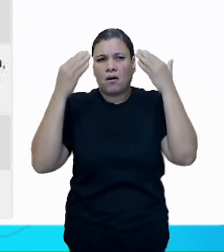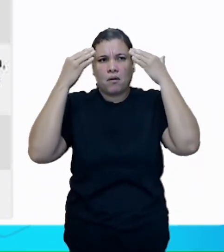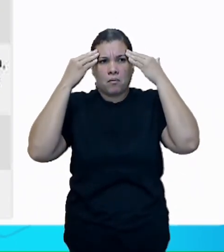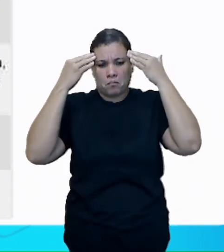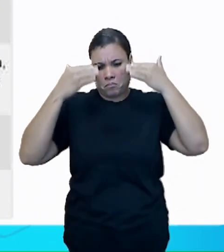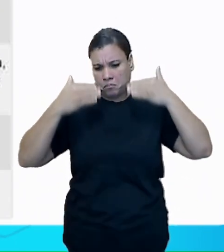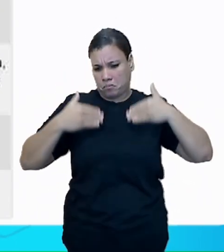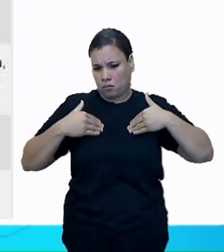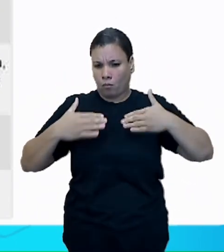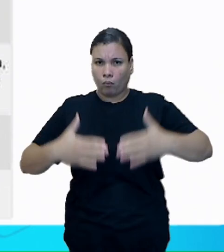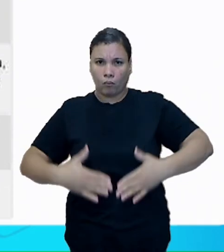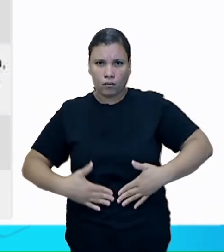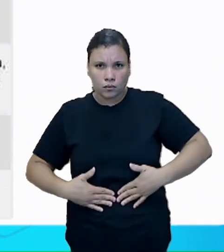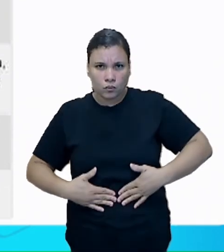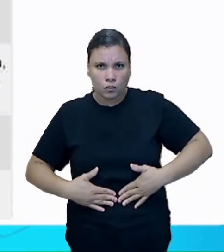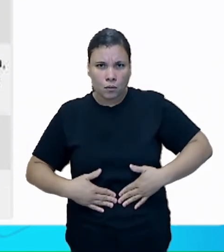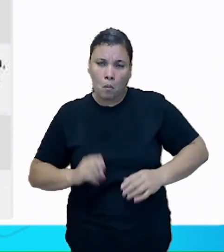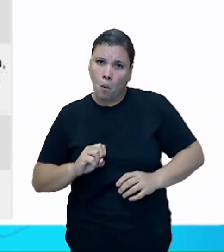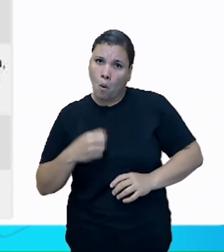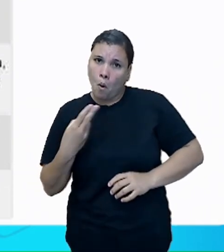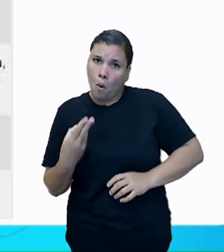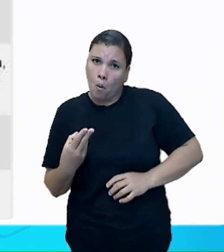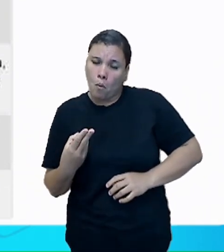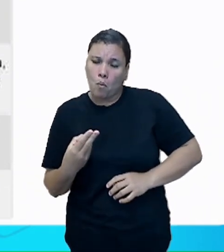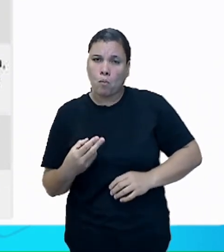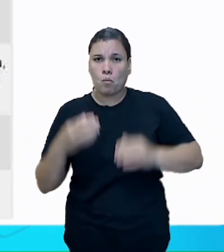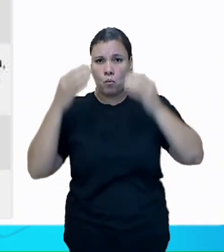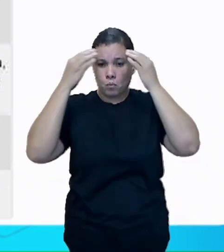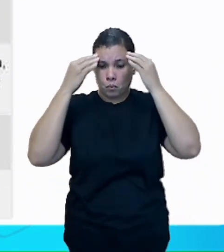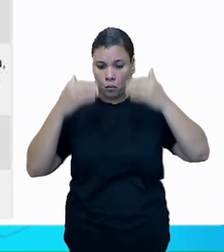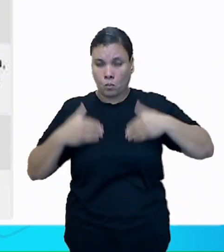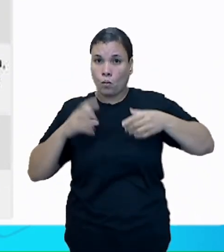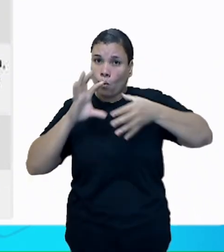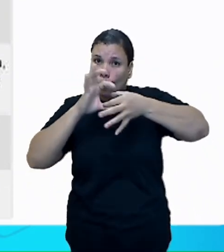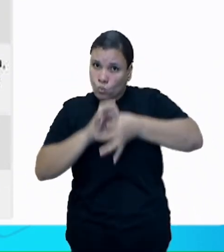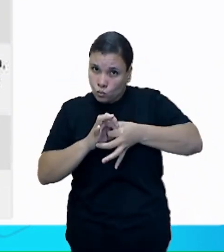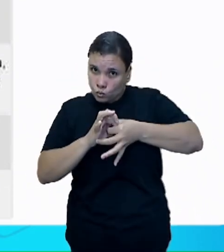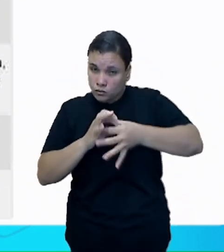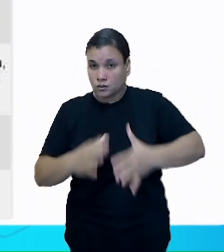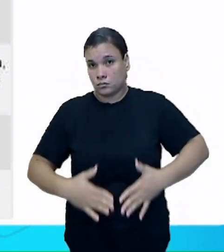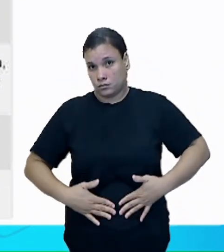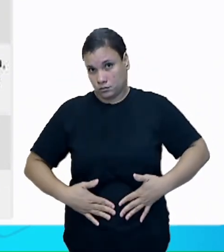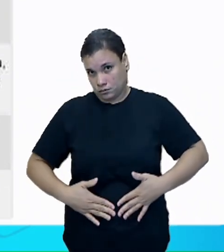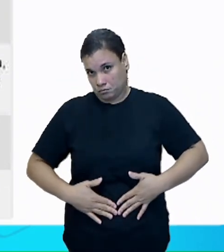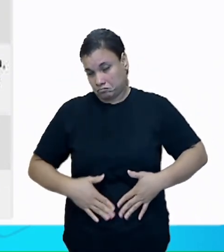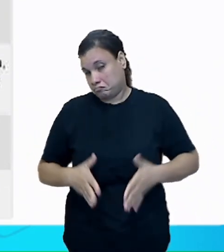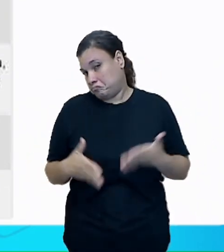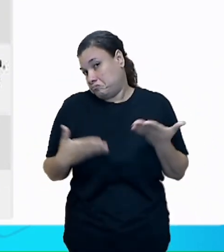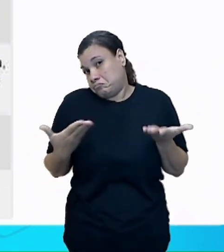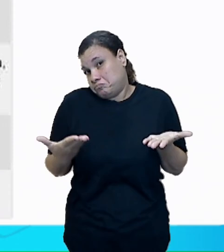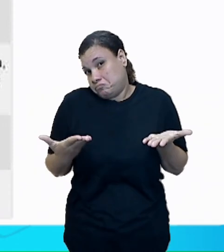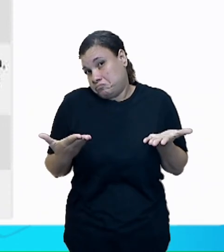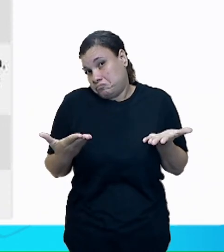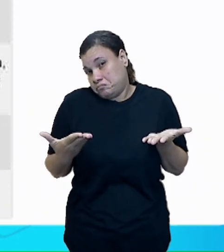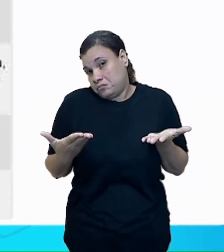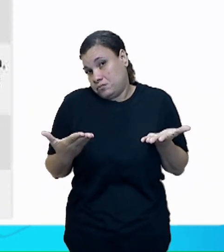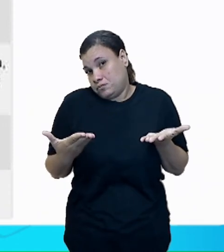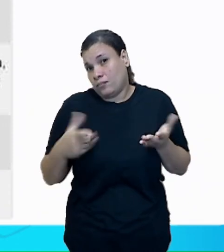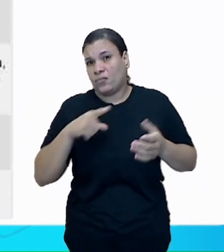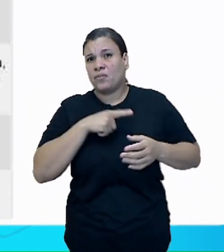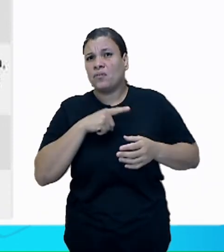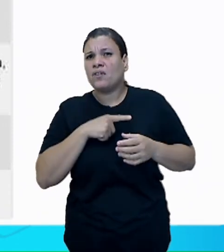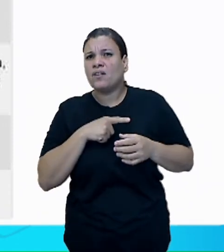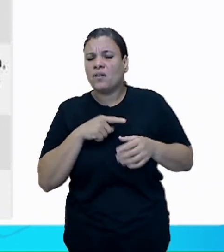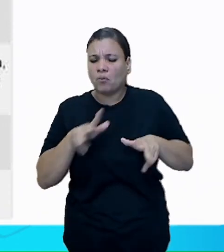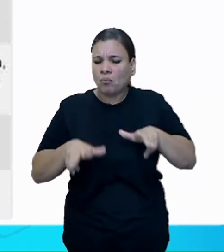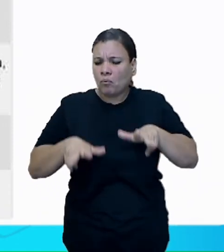se eu tenho cefalotórax e abdômen, então como que eu organizo isso? Se ele tem 3 pares de patas, se ele tem